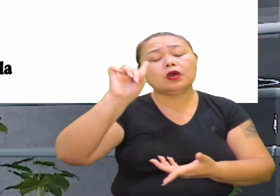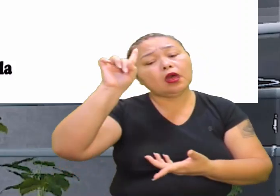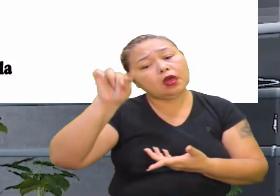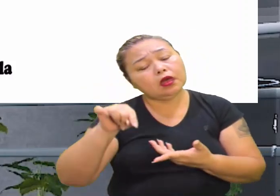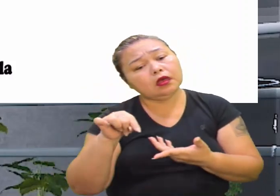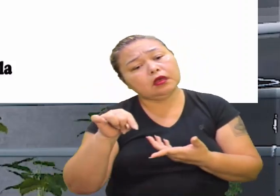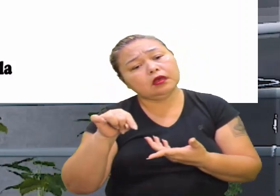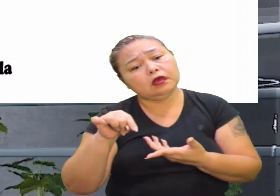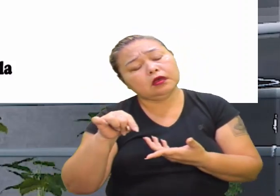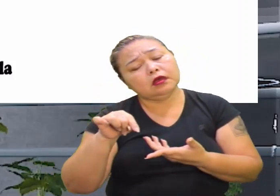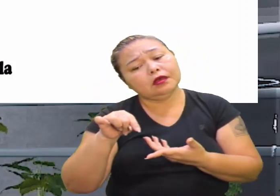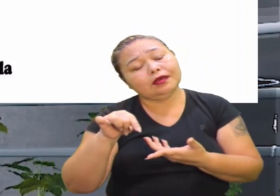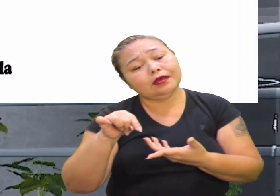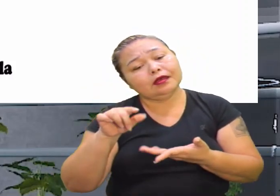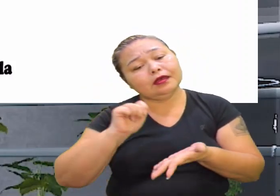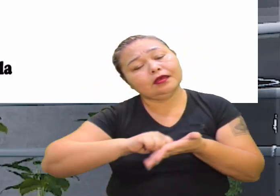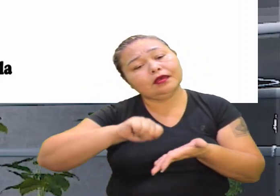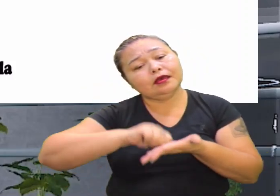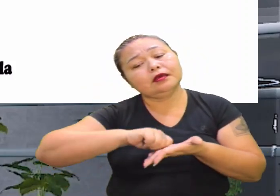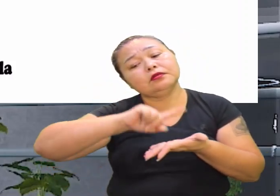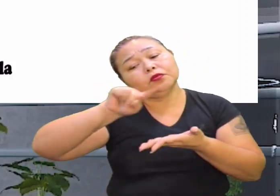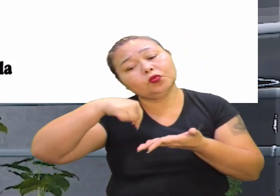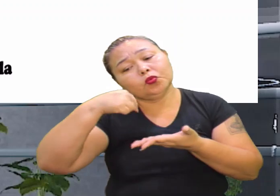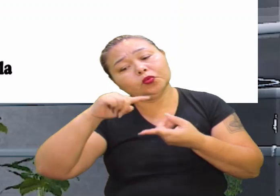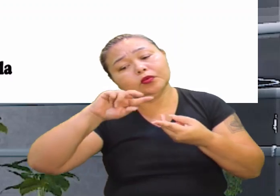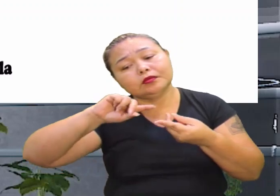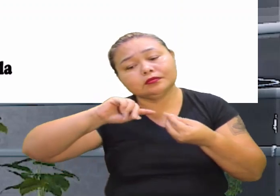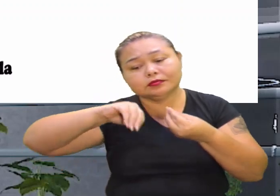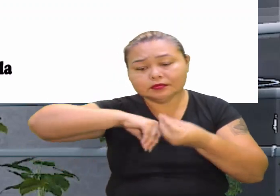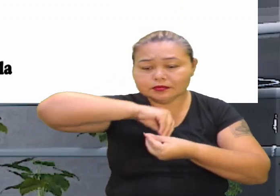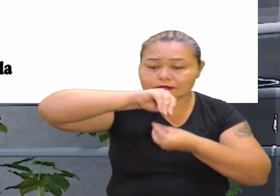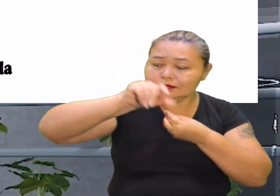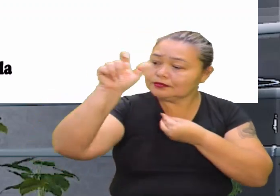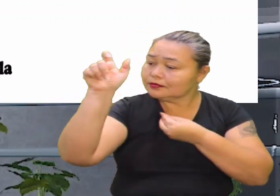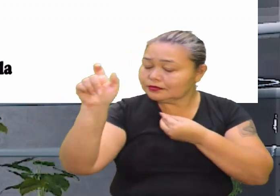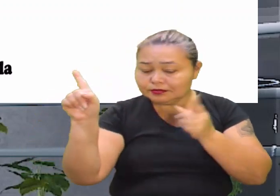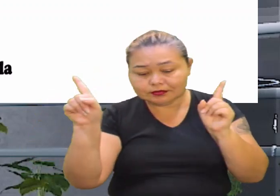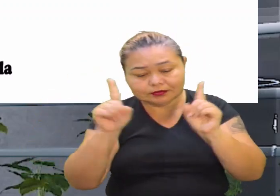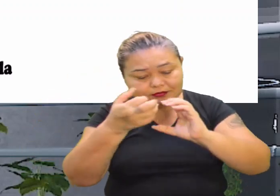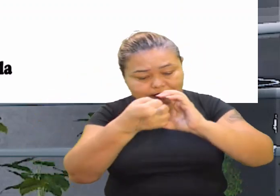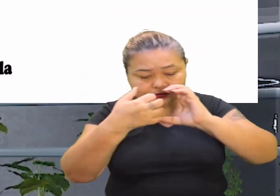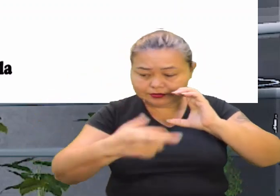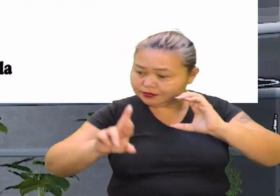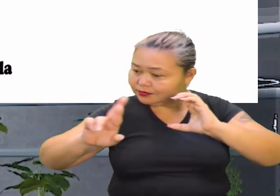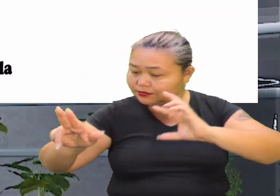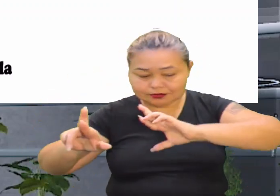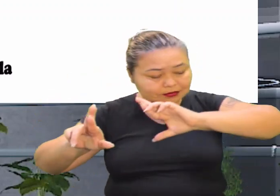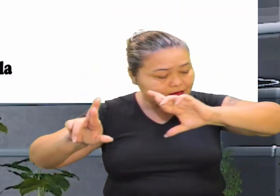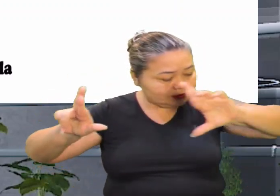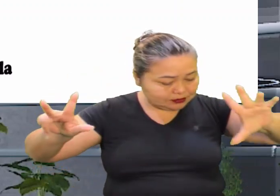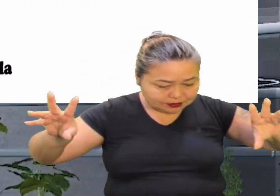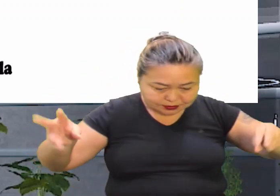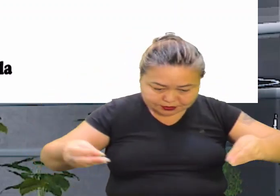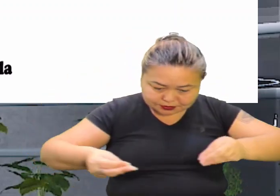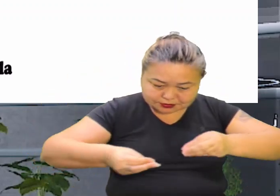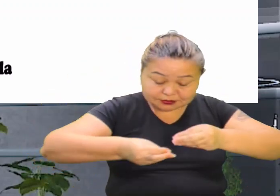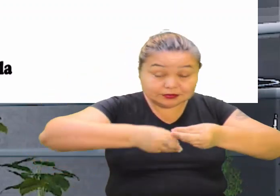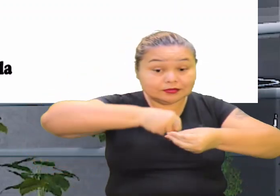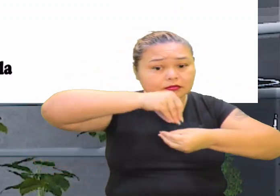né? Toda vez que cruza indivíduos com características diferentes,